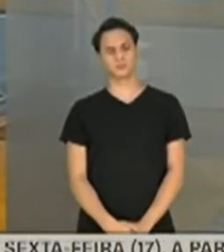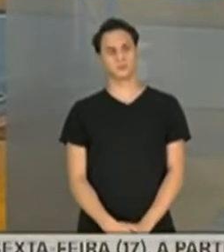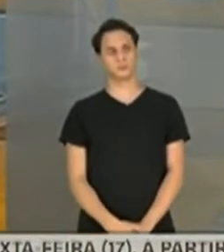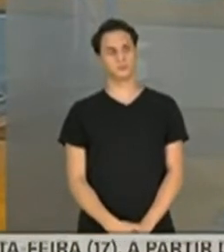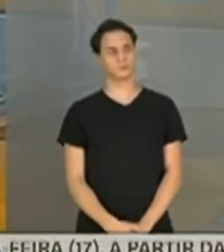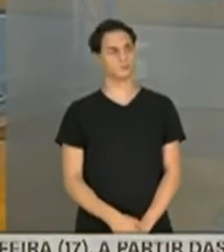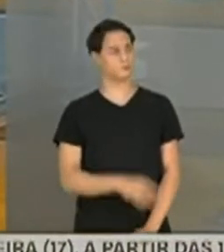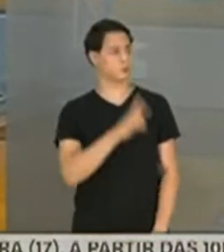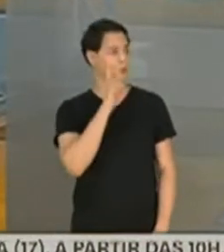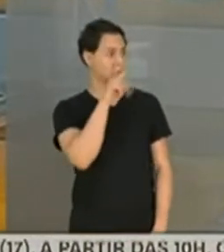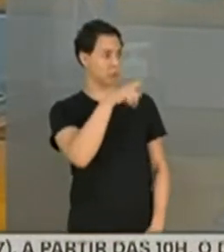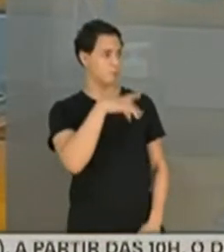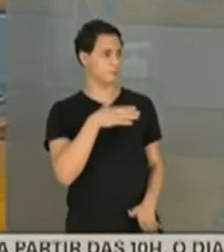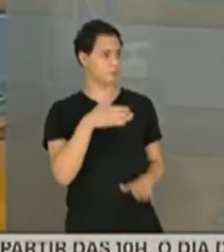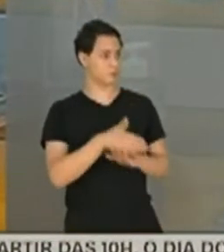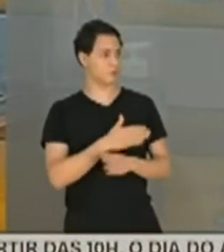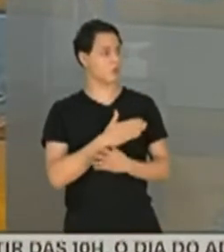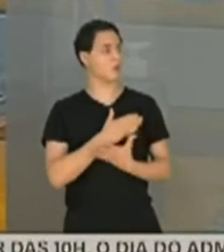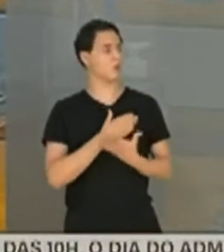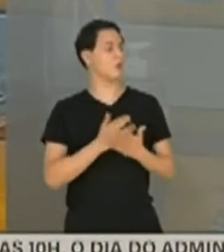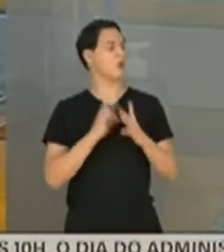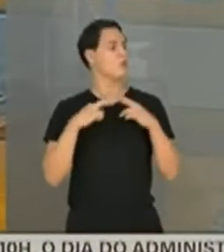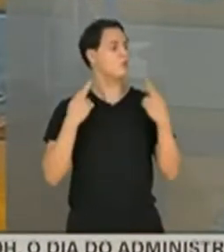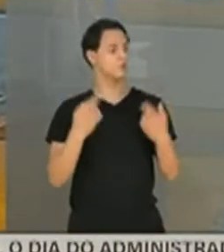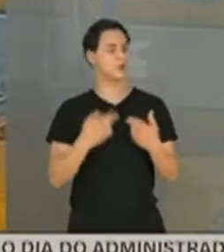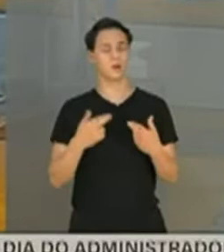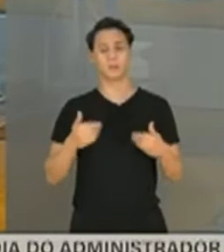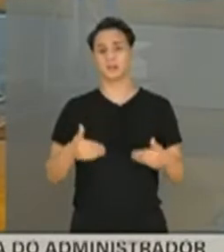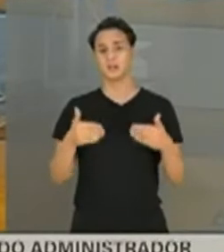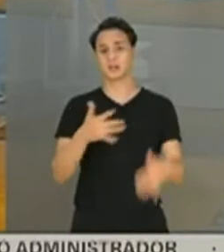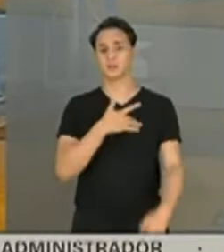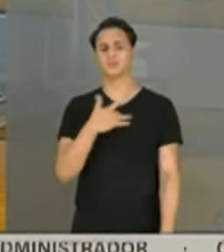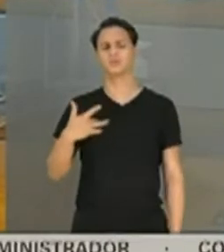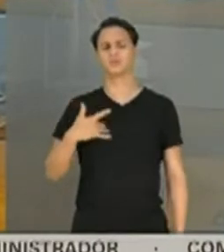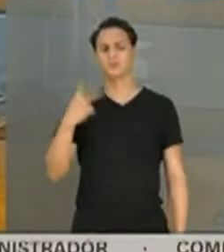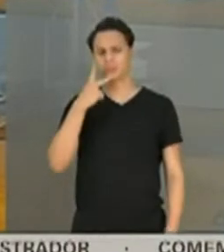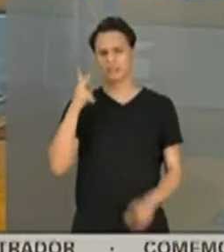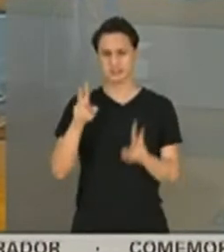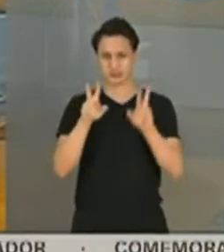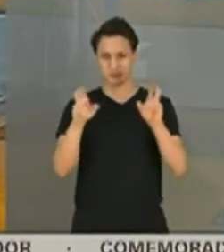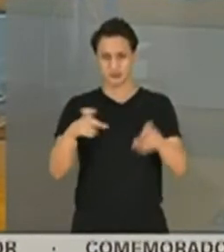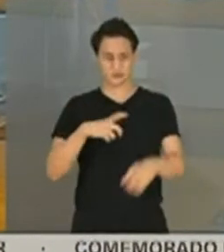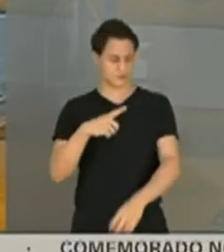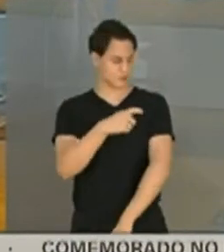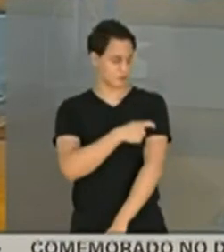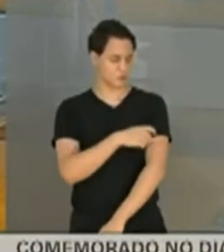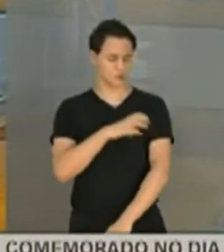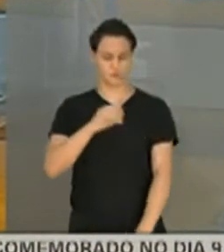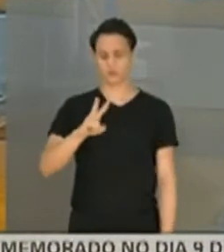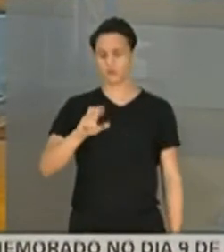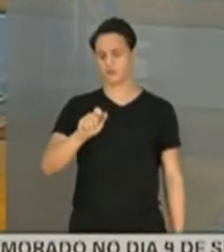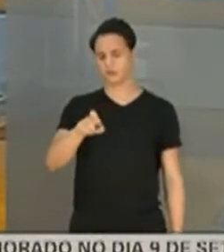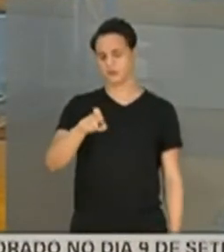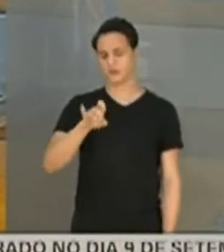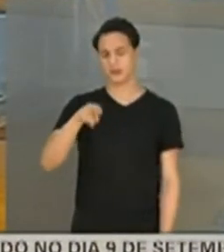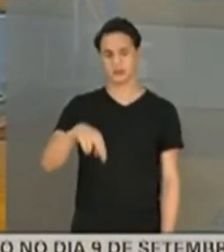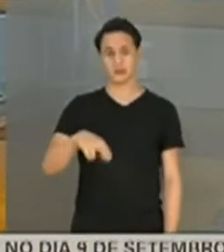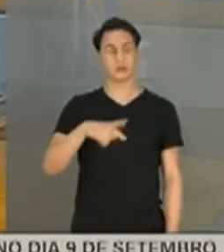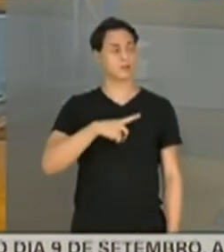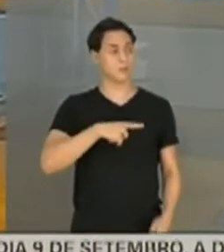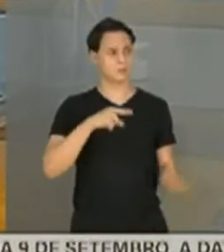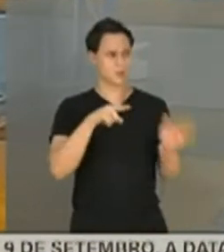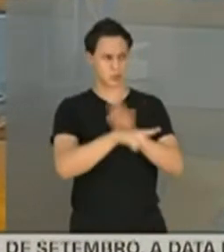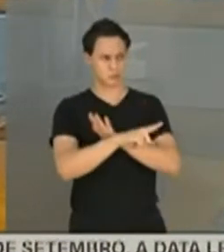de alguma reunião no Ministério da Saúde para tratar da vacina Covaxin? Eu queria deixar essa pergunta